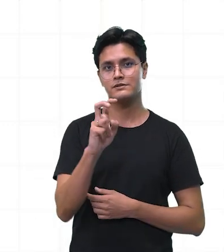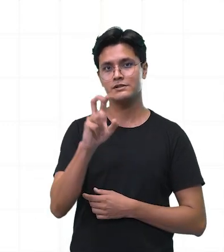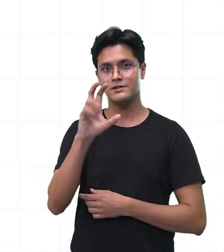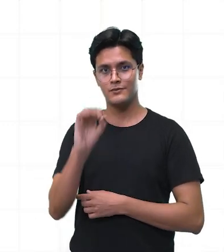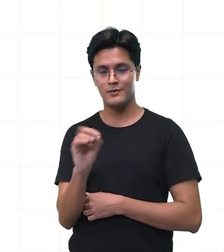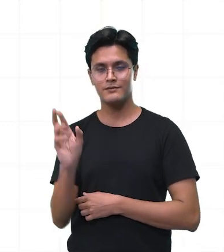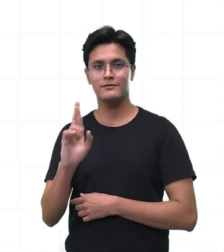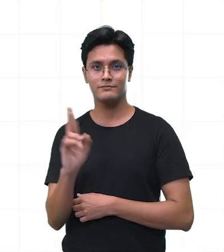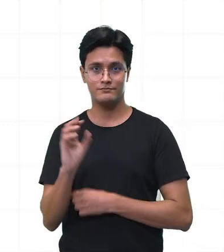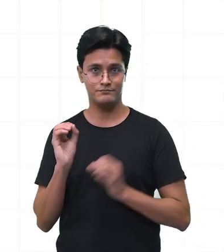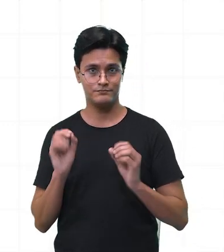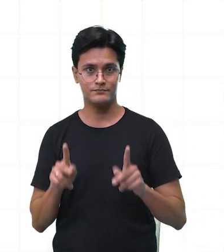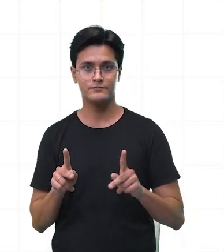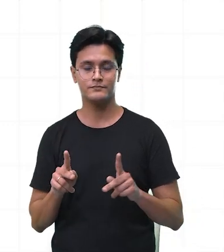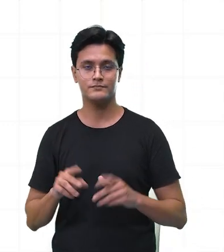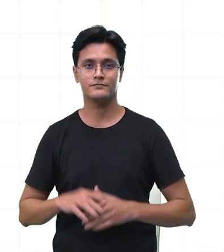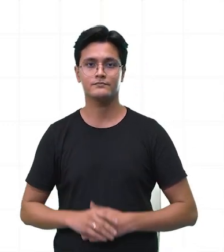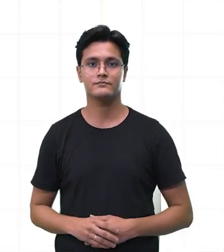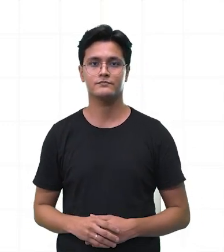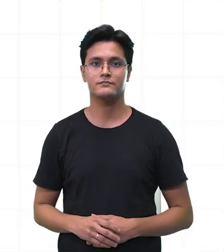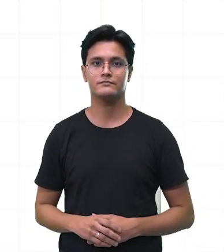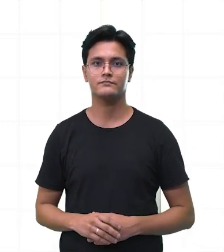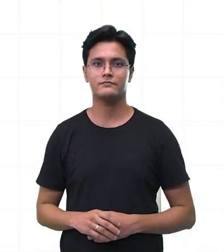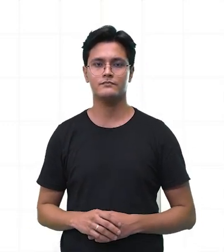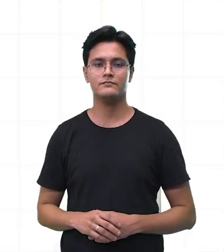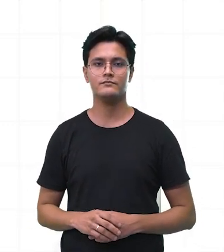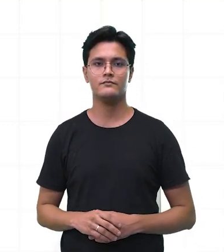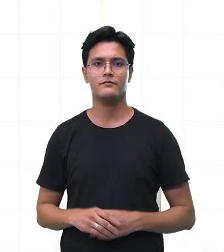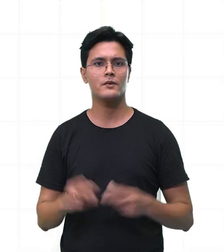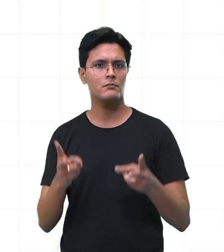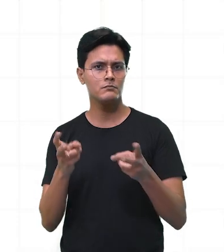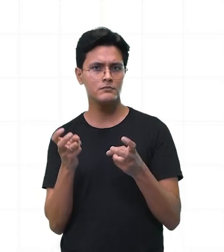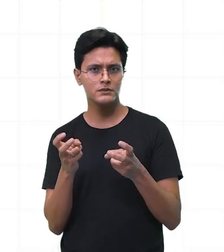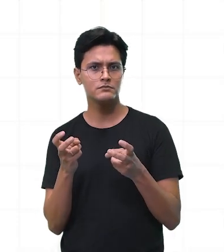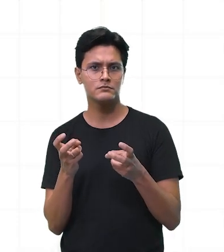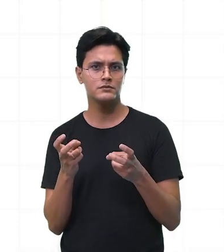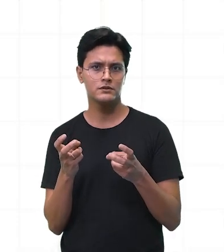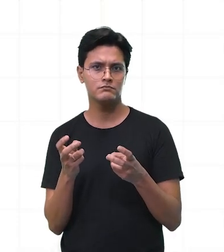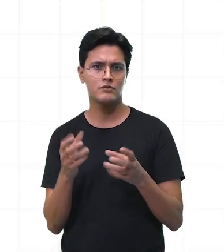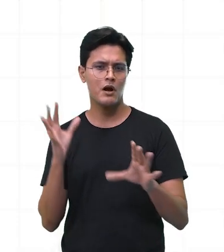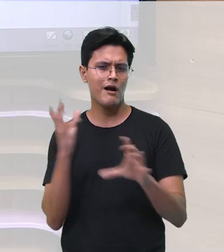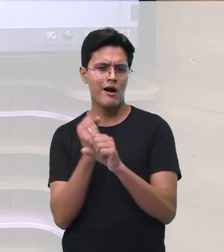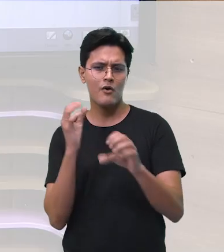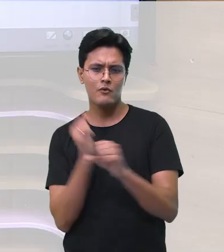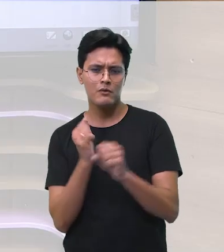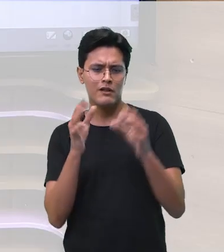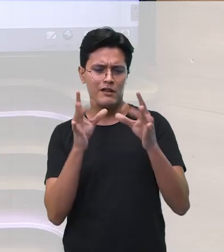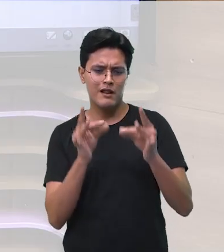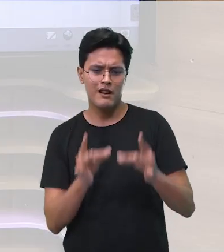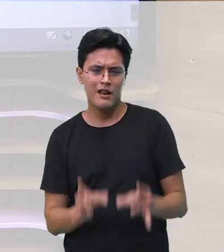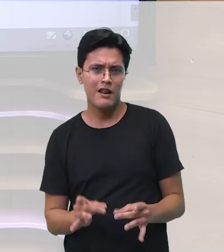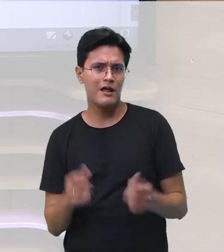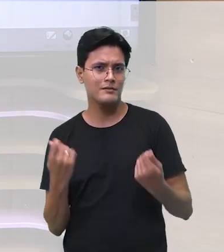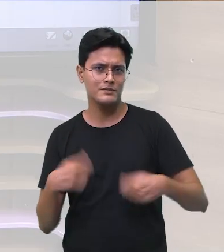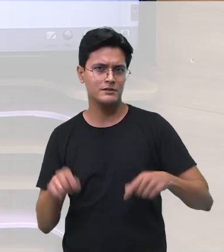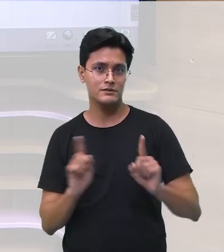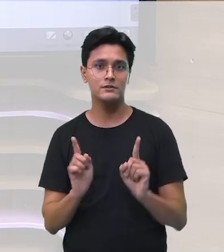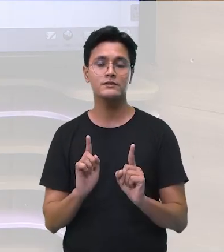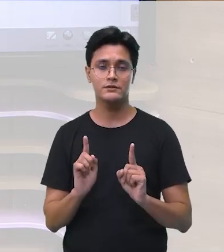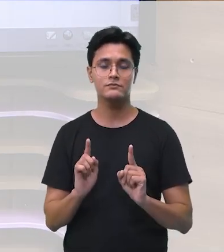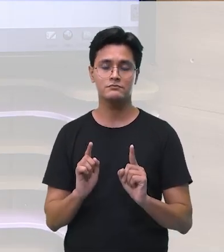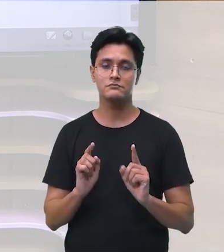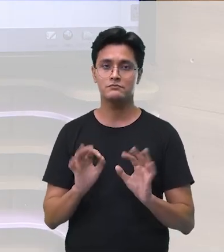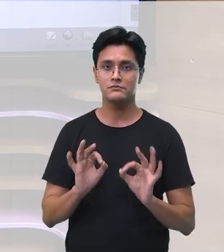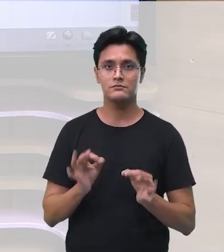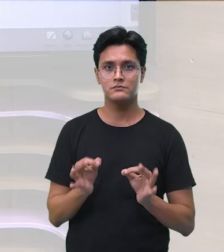R$1.350. Ok? Verificaram, então, que a gente não precisou fazer muita conta? A gente não precisou